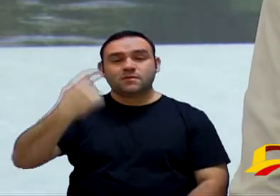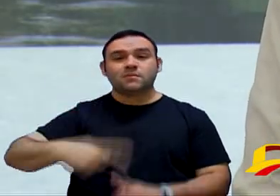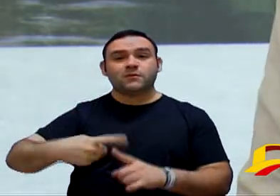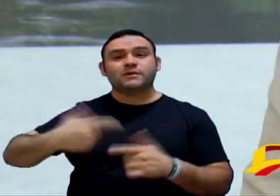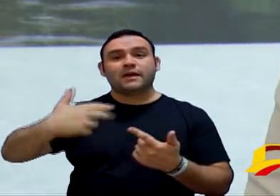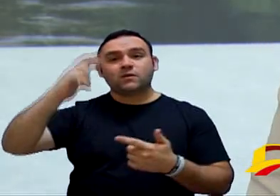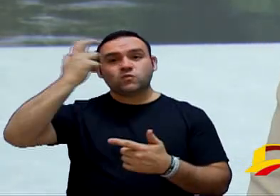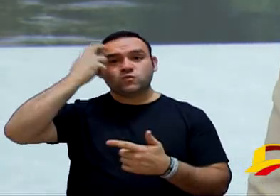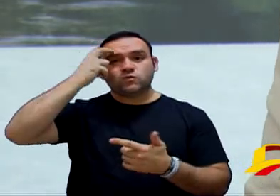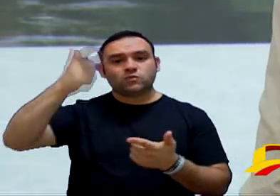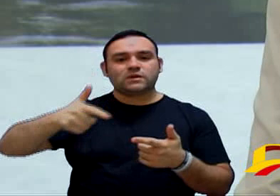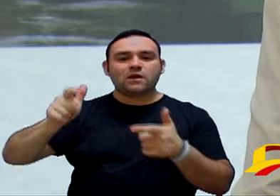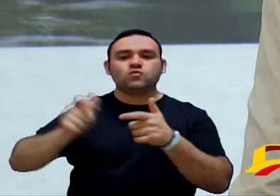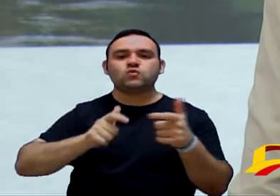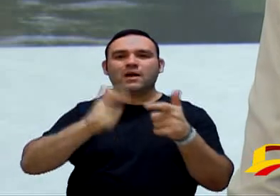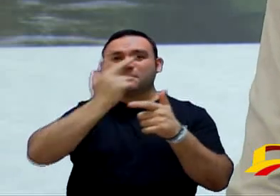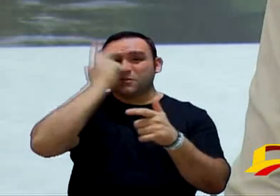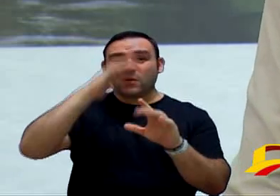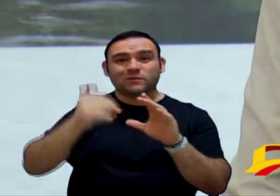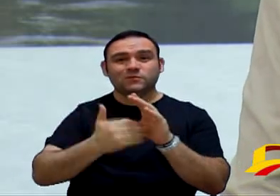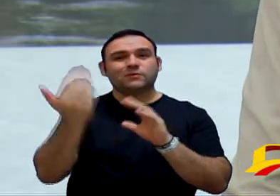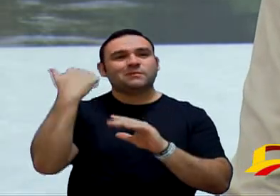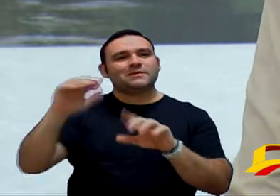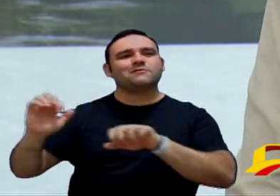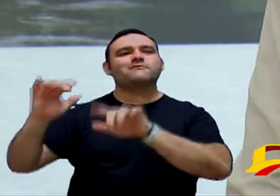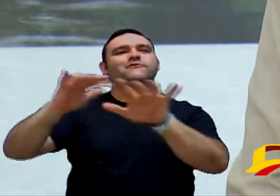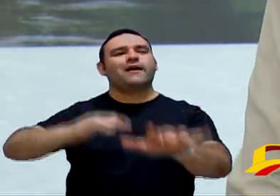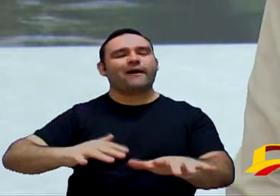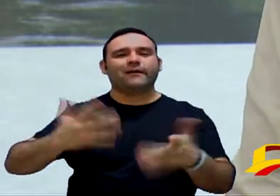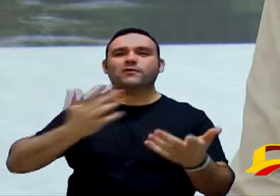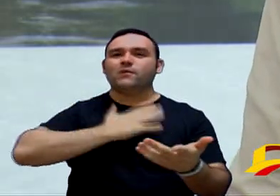atividades culturais dos bairros que as pessoas utilizavam